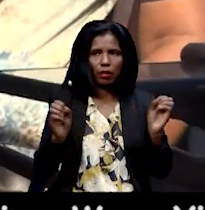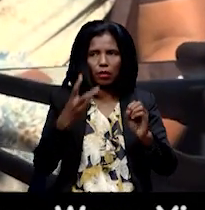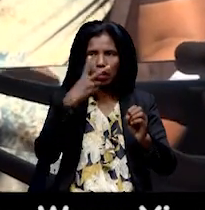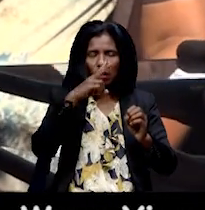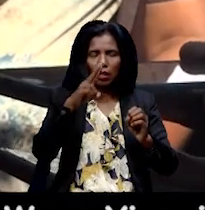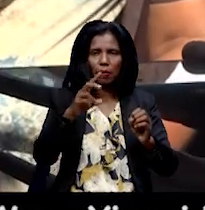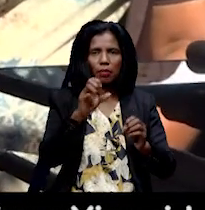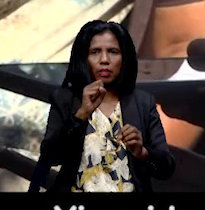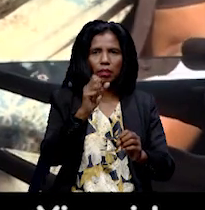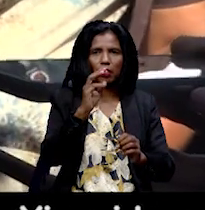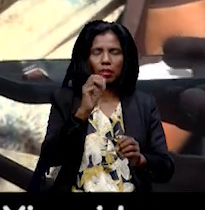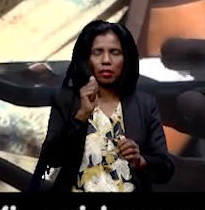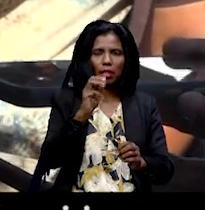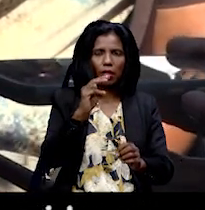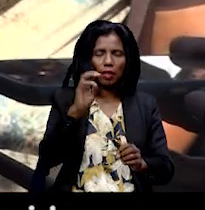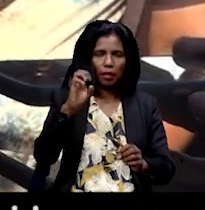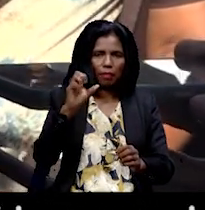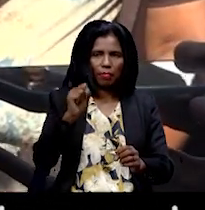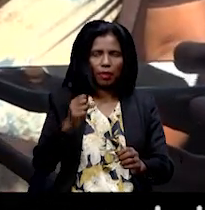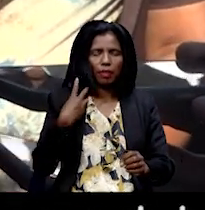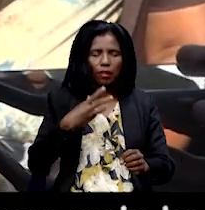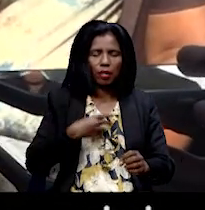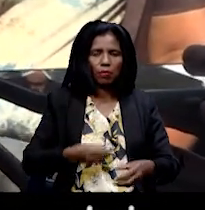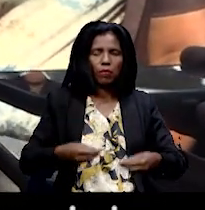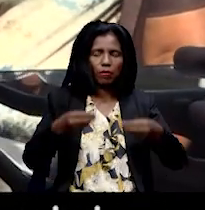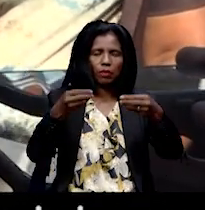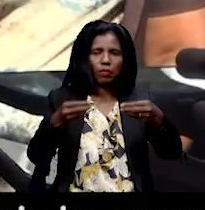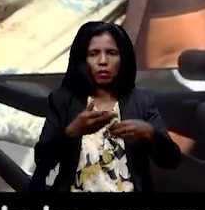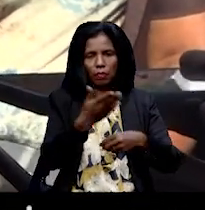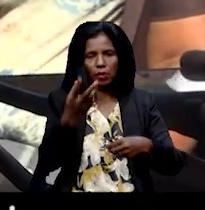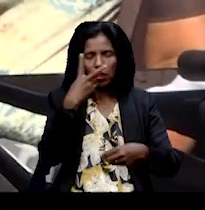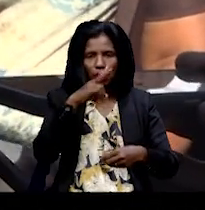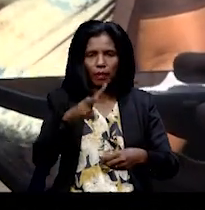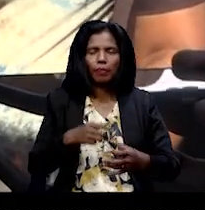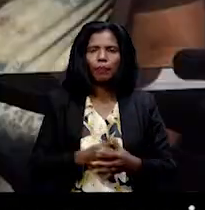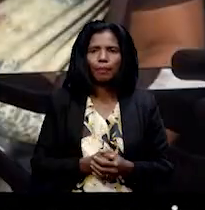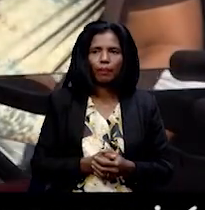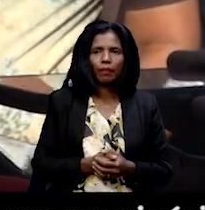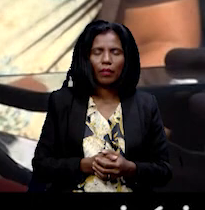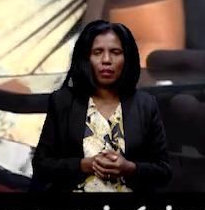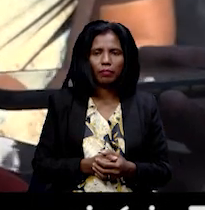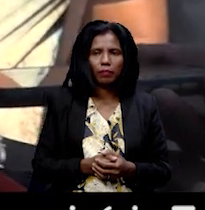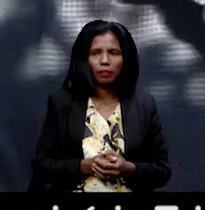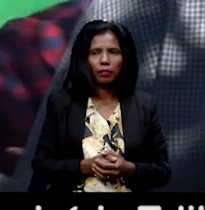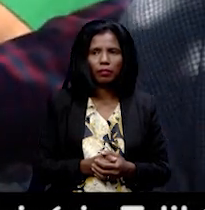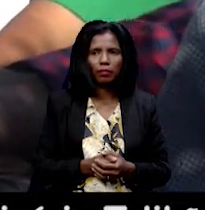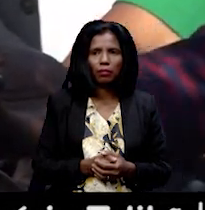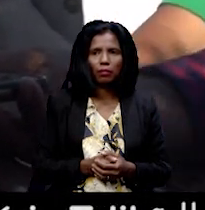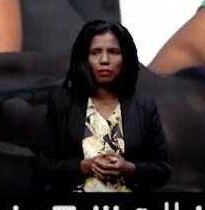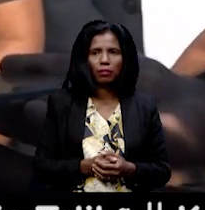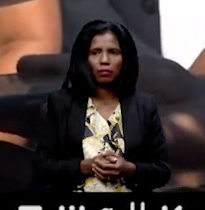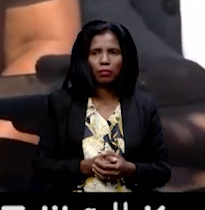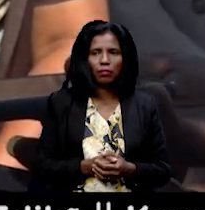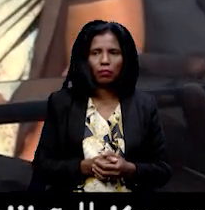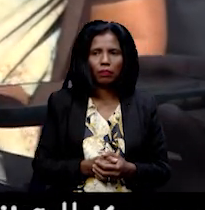maybe, e tamos a loca, transporte serne mesmo, sei tabo se hare, cool, la school box,